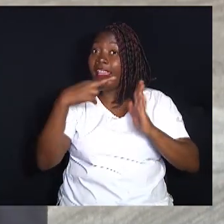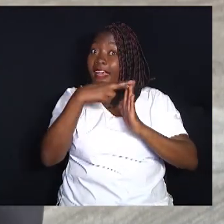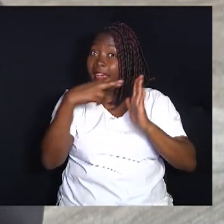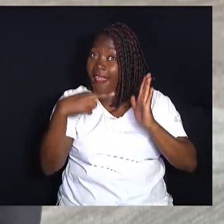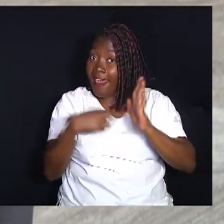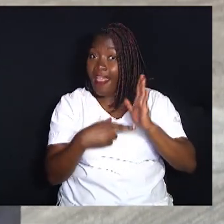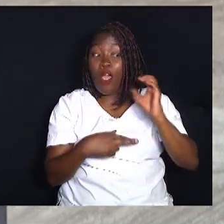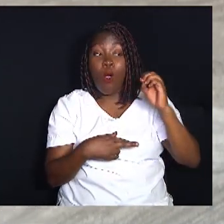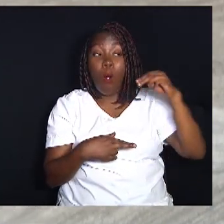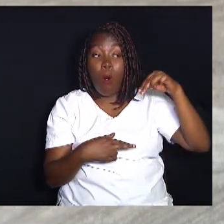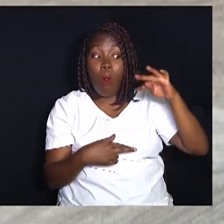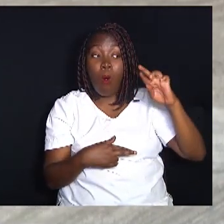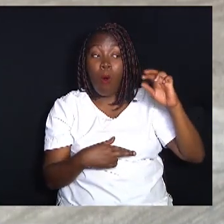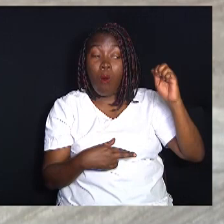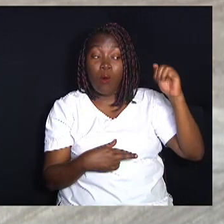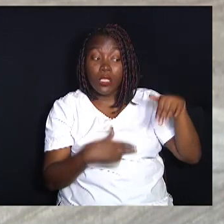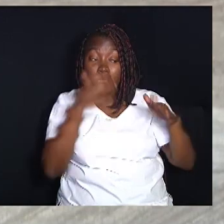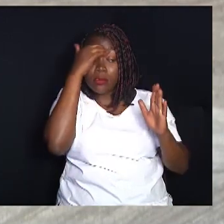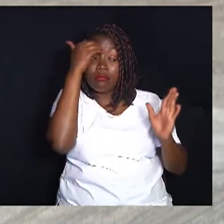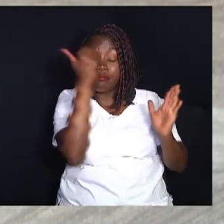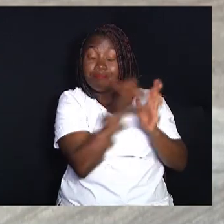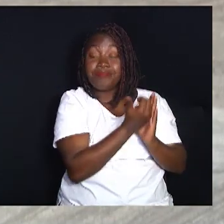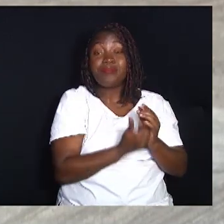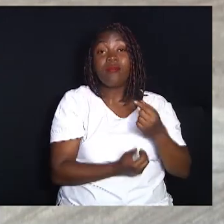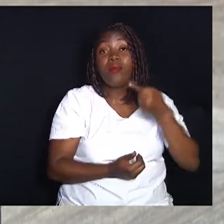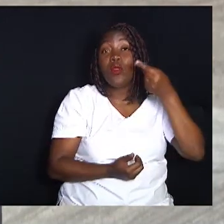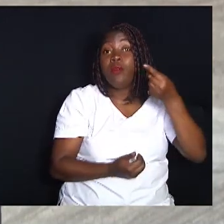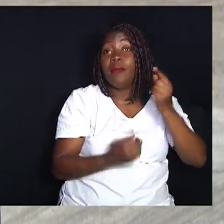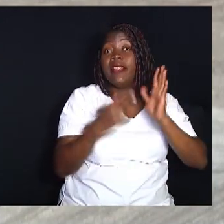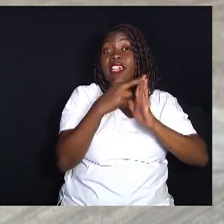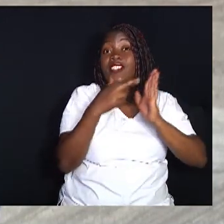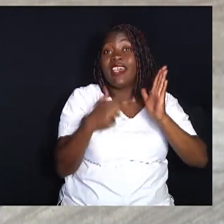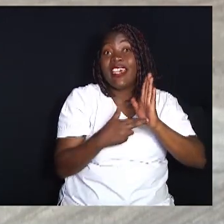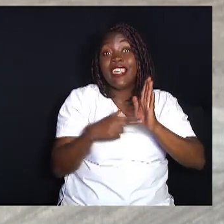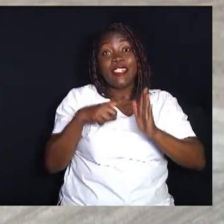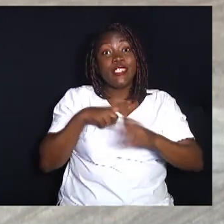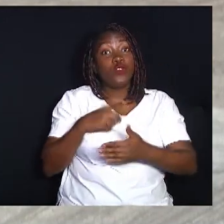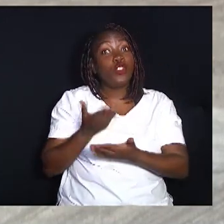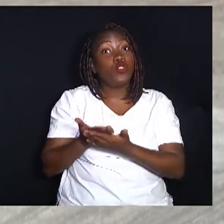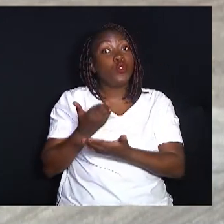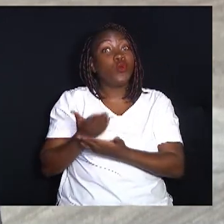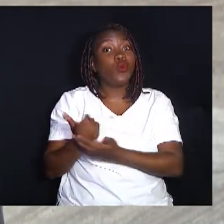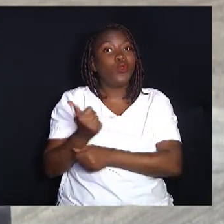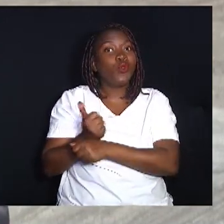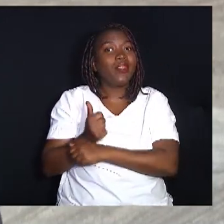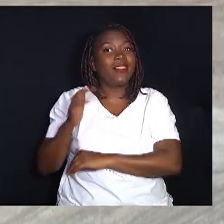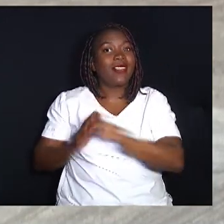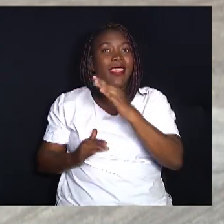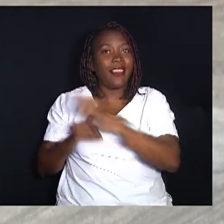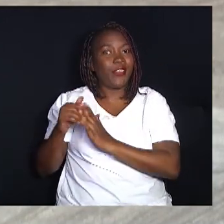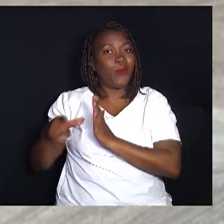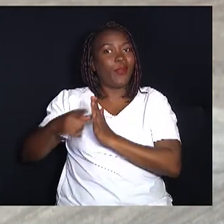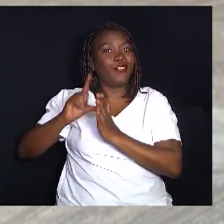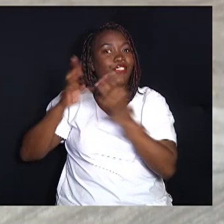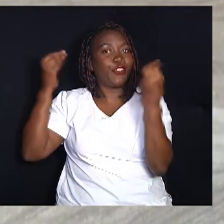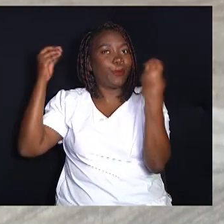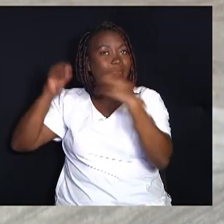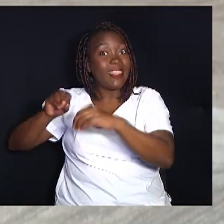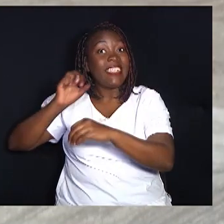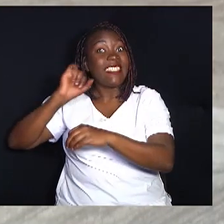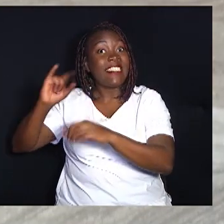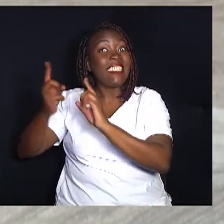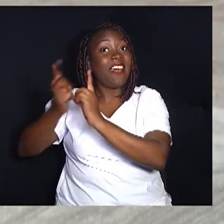sejam atendidas. E uma das regras é que haja um estudo técnico antes da implantação. Se a via